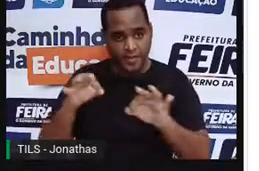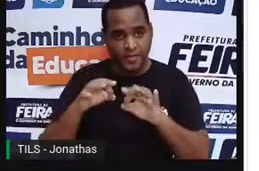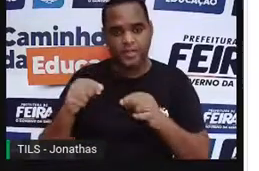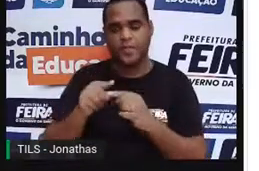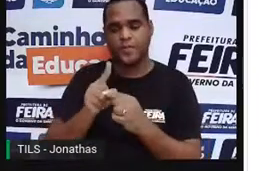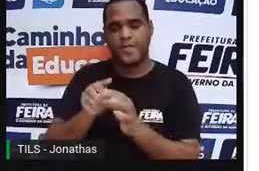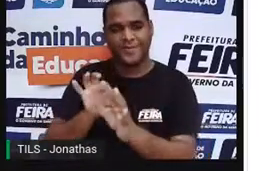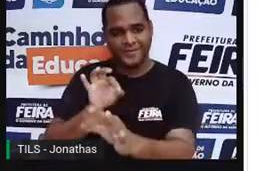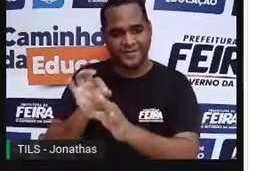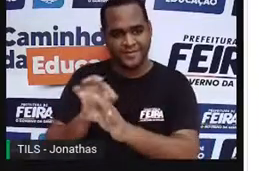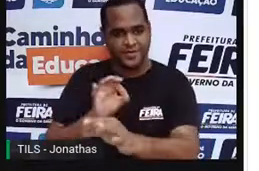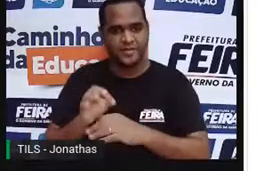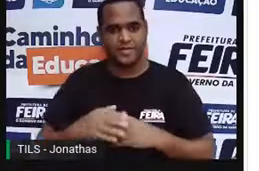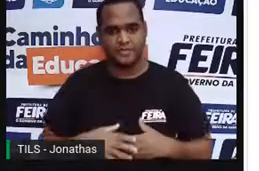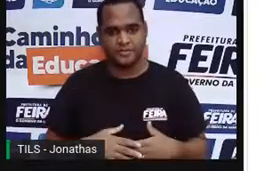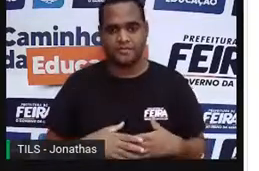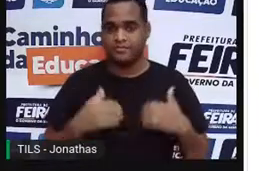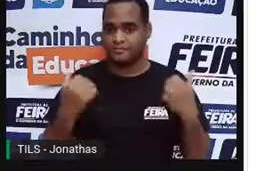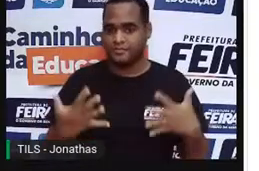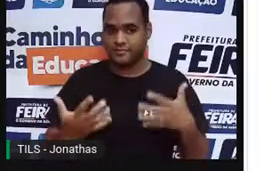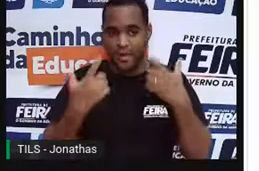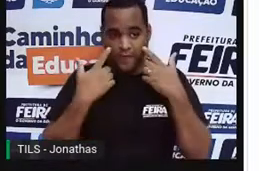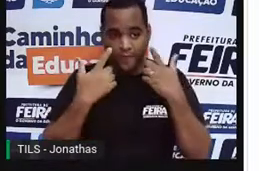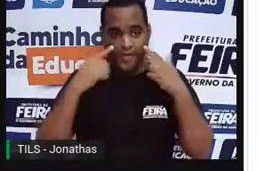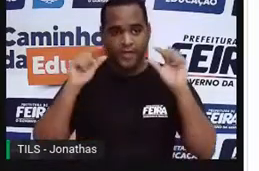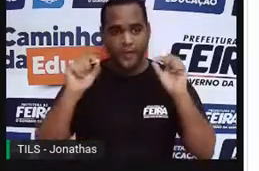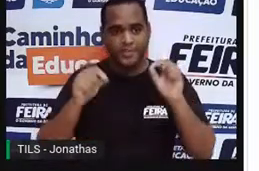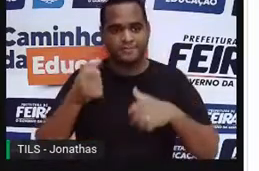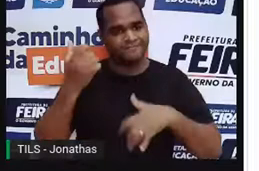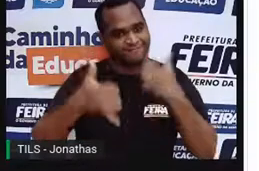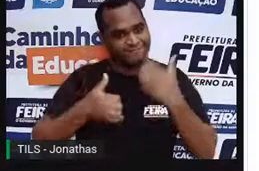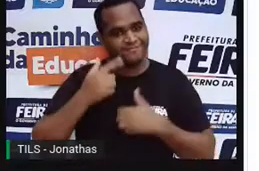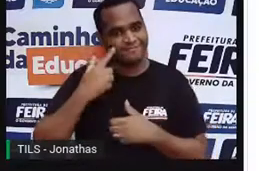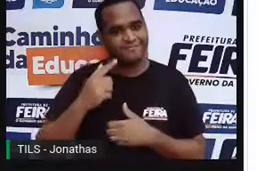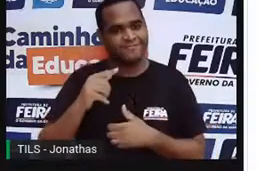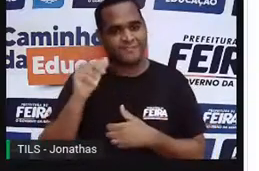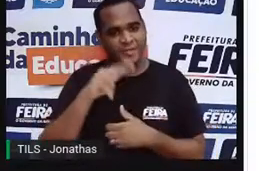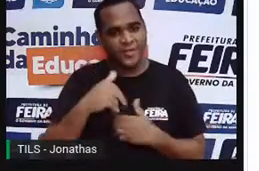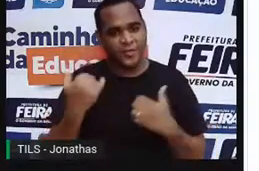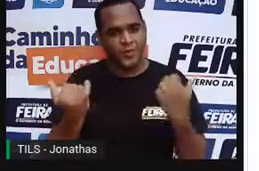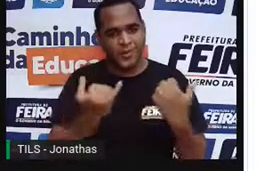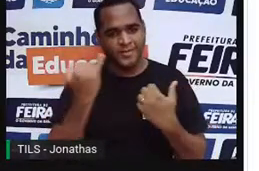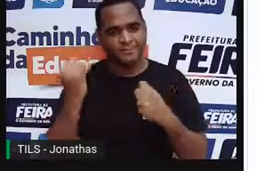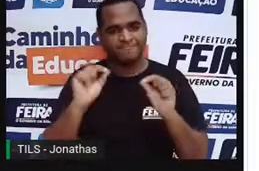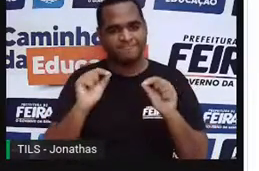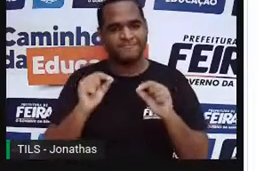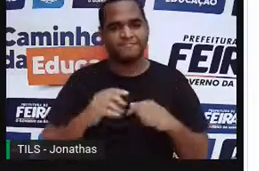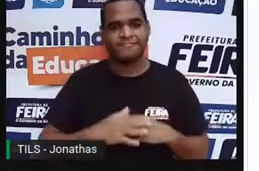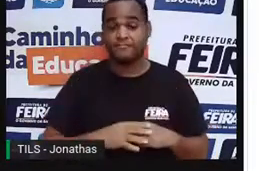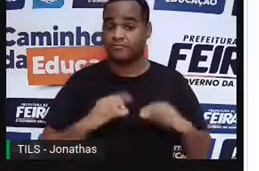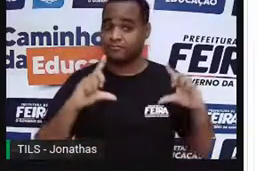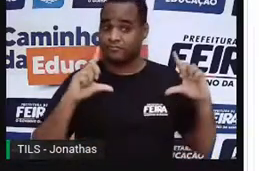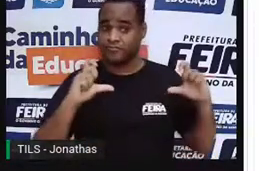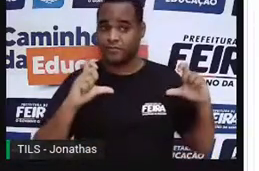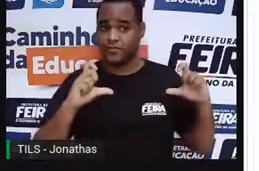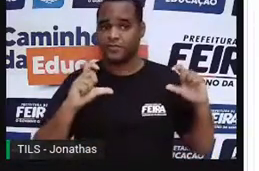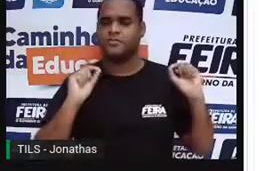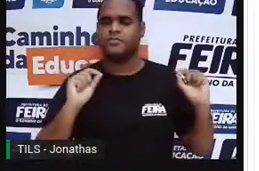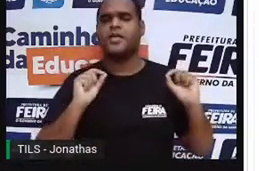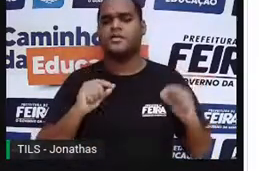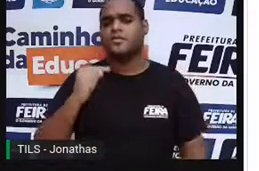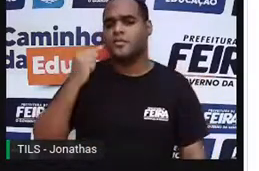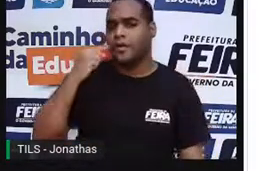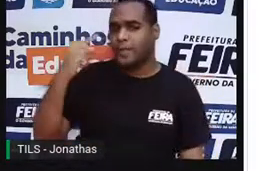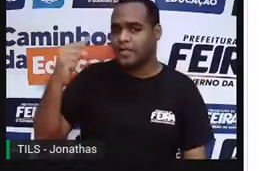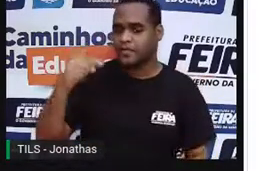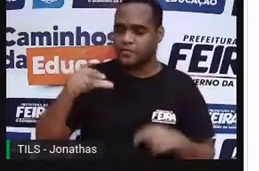entender melhor vamos analisar essas ilustrações que estão aí essa figura azinha é uma uma figura que vai dar ideia